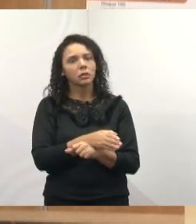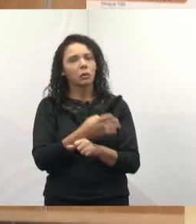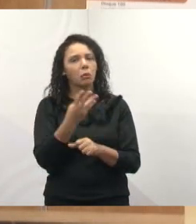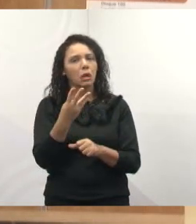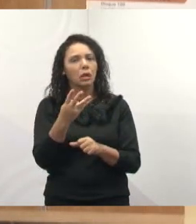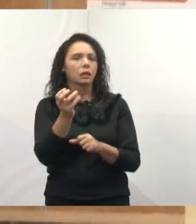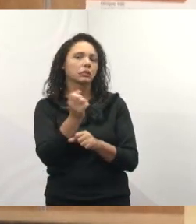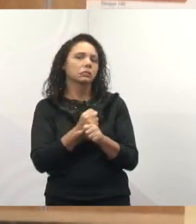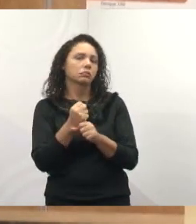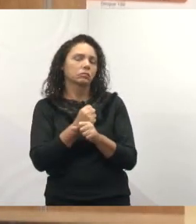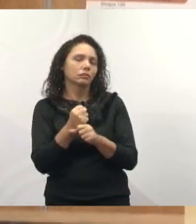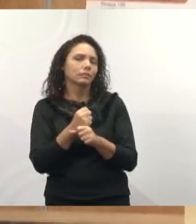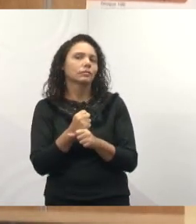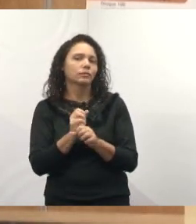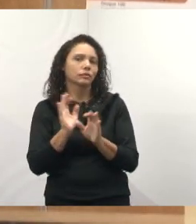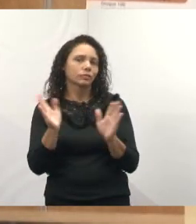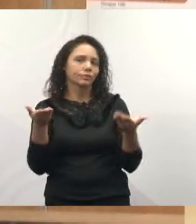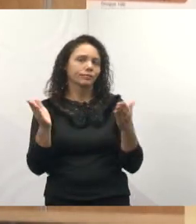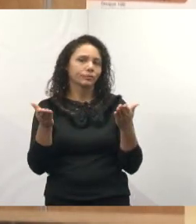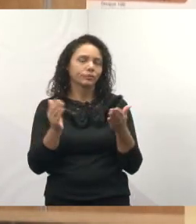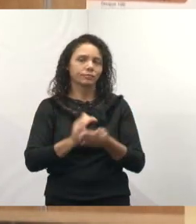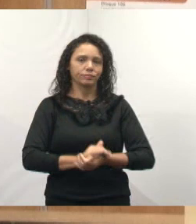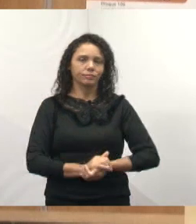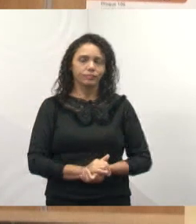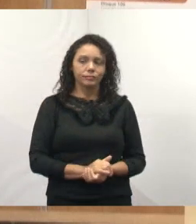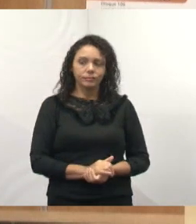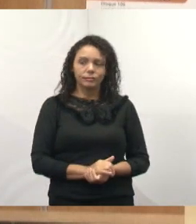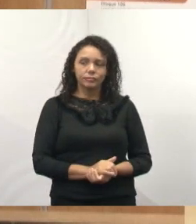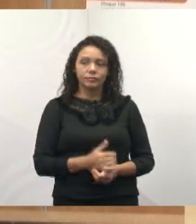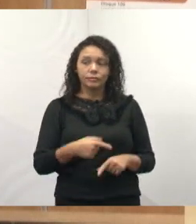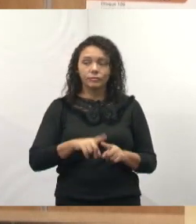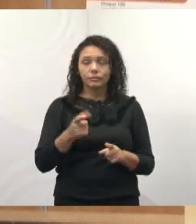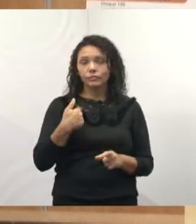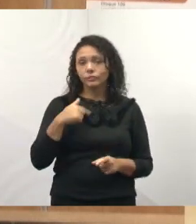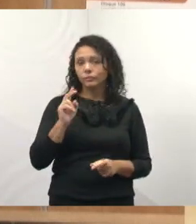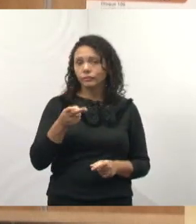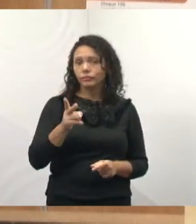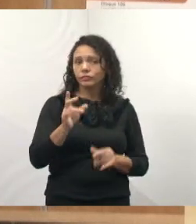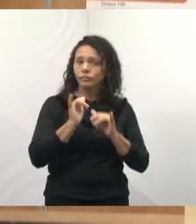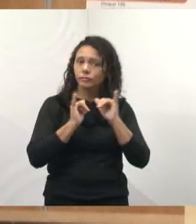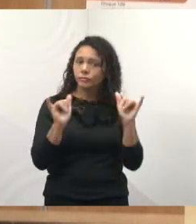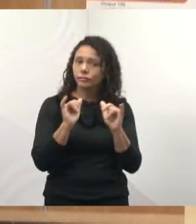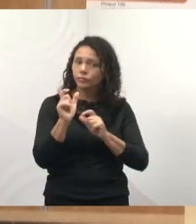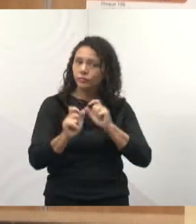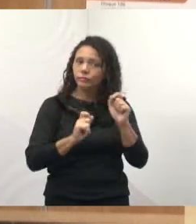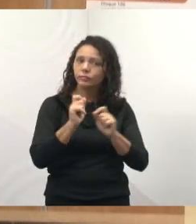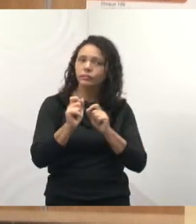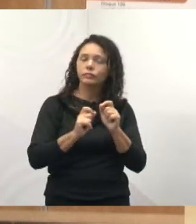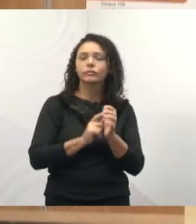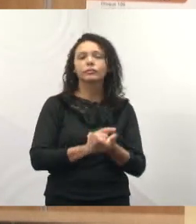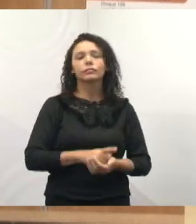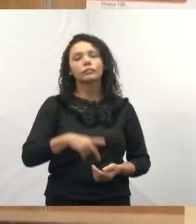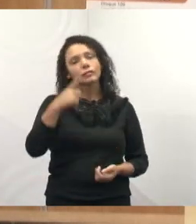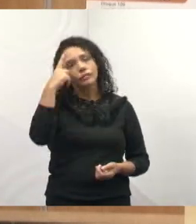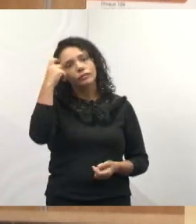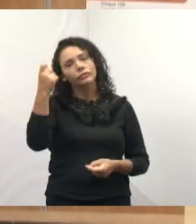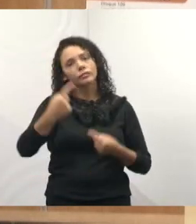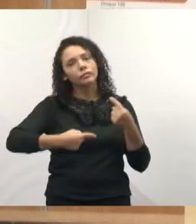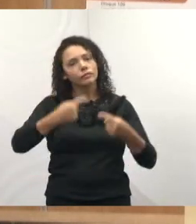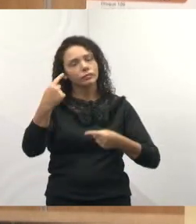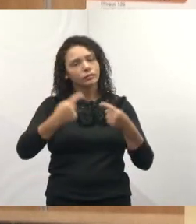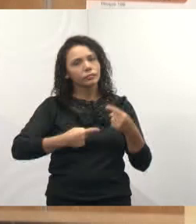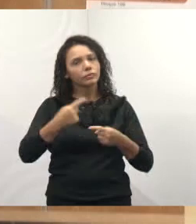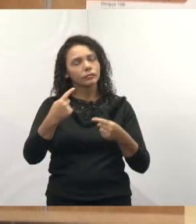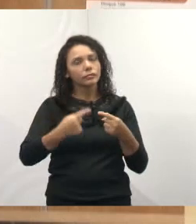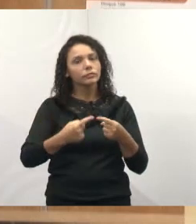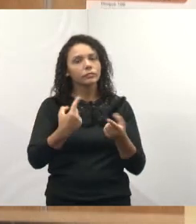mas sempre disse aqui nessa tribuna, Luiz Flávio, que as ideias políticas são